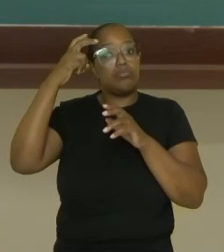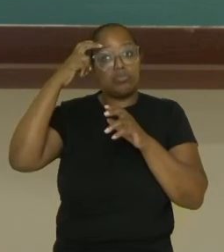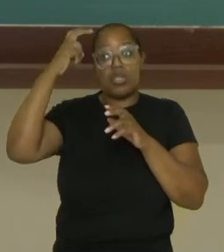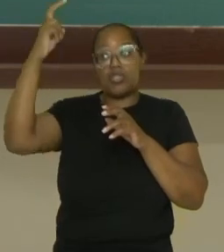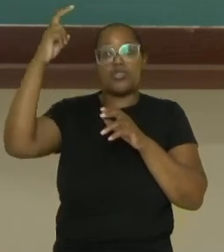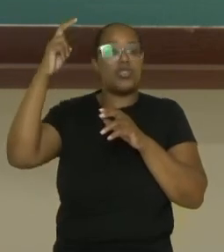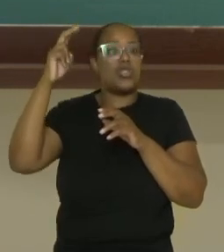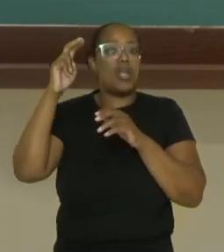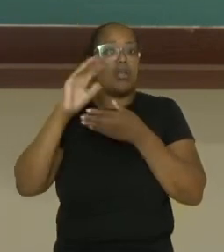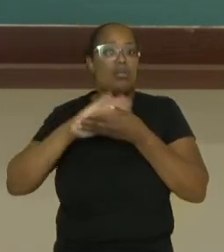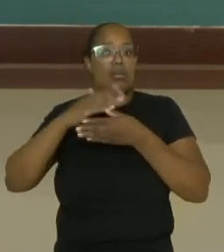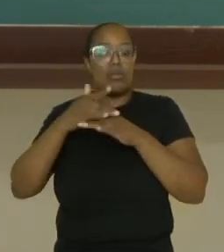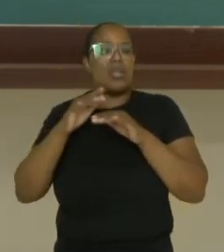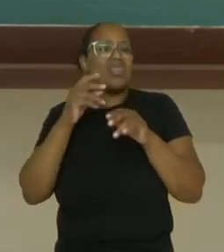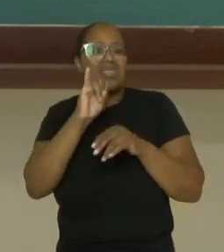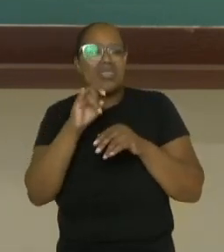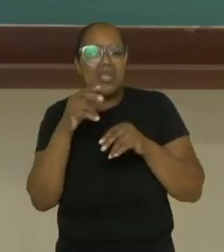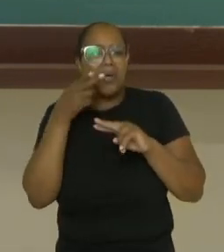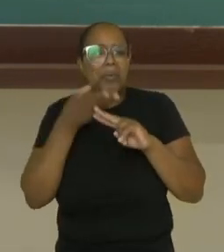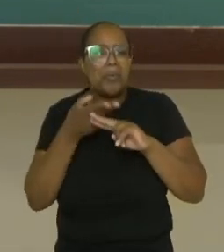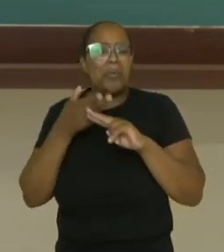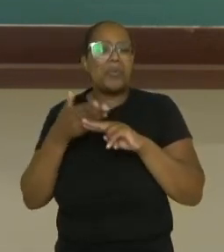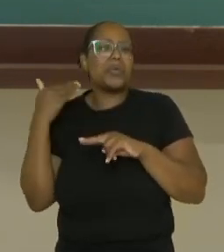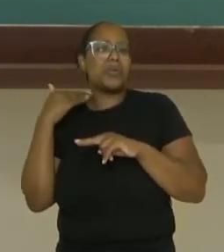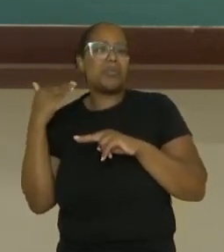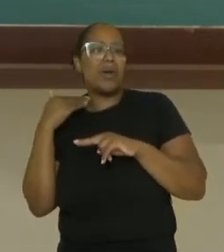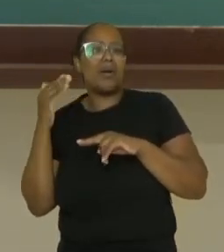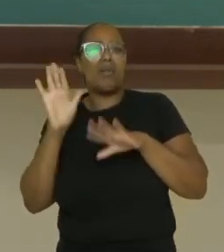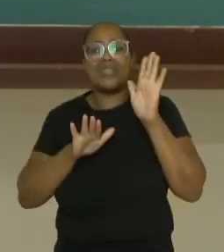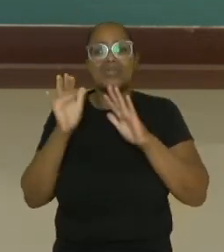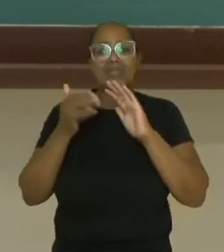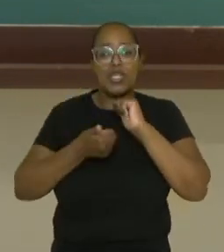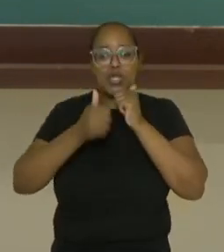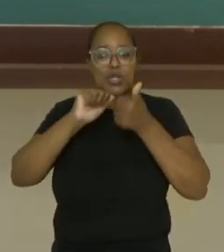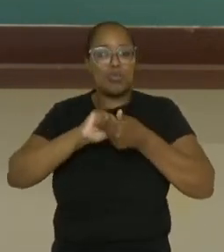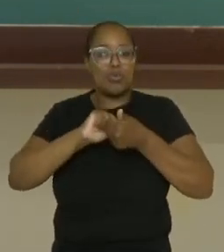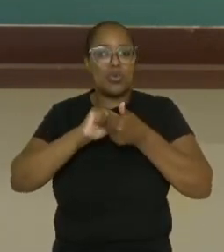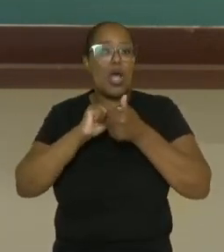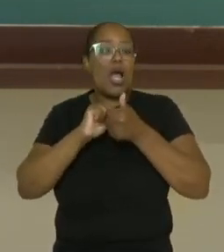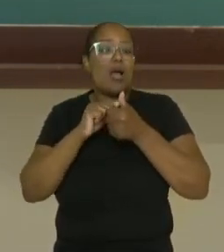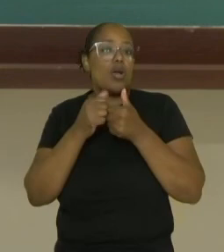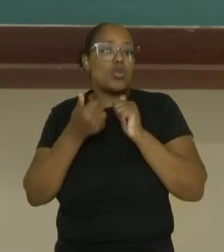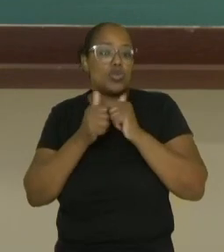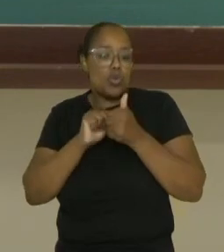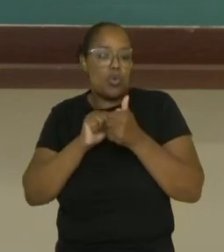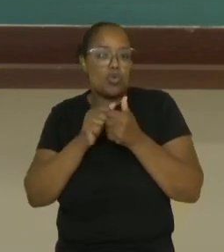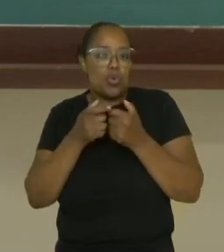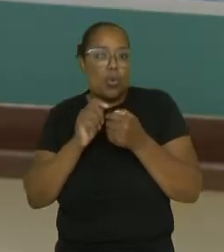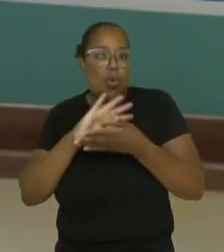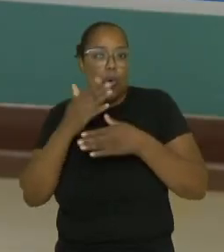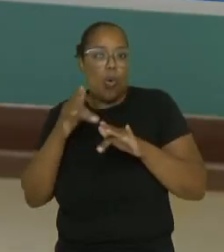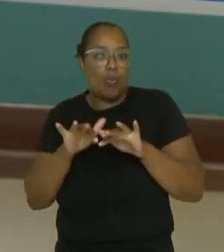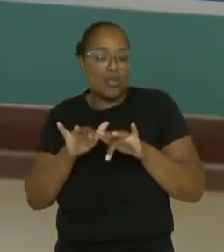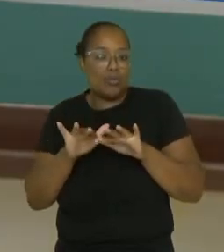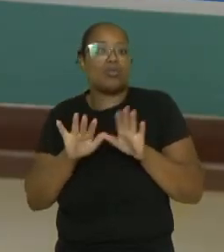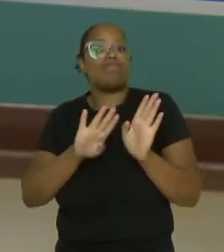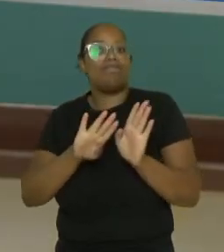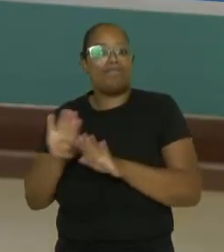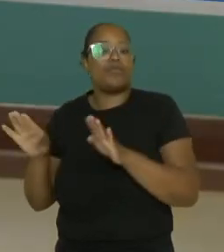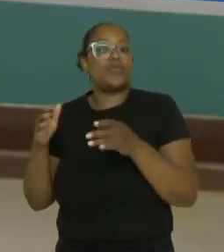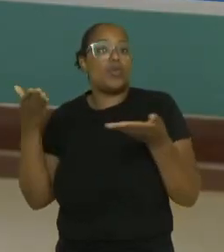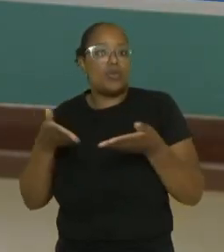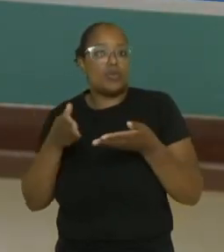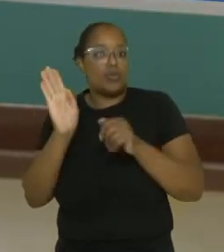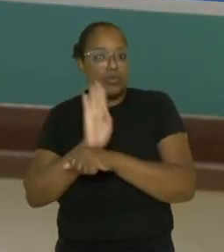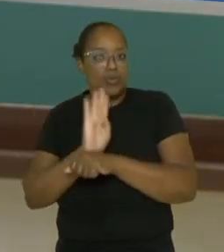ali nosso caixa eletrônico, um jogo de computador, a gente está se utilizando da lógica simbólica. Bom, gente, nesse